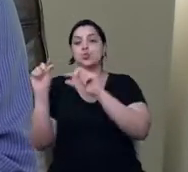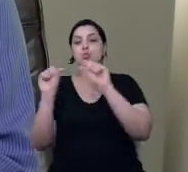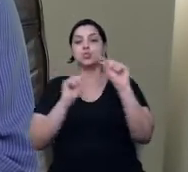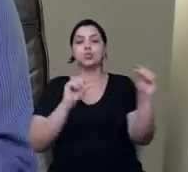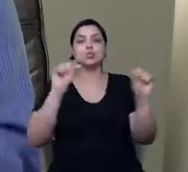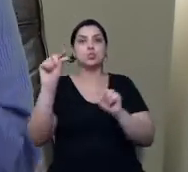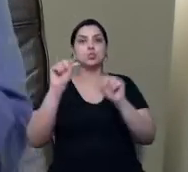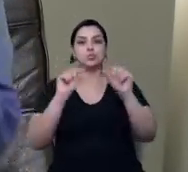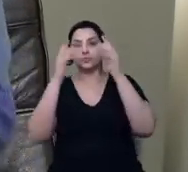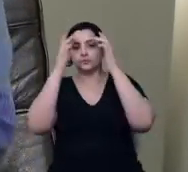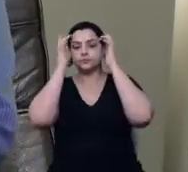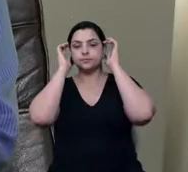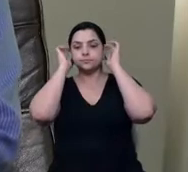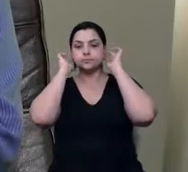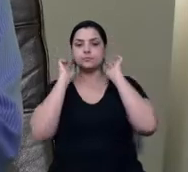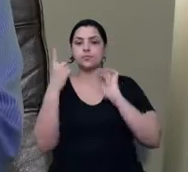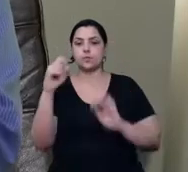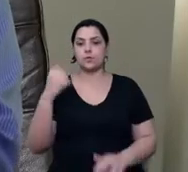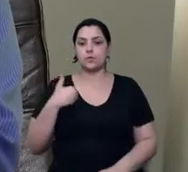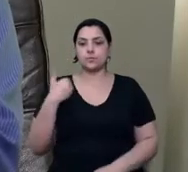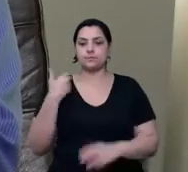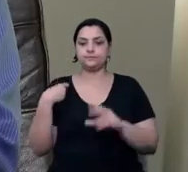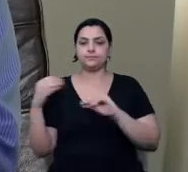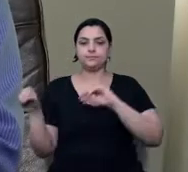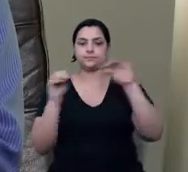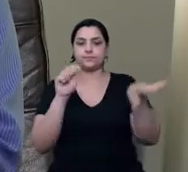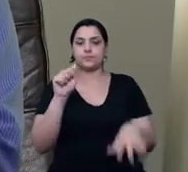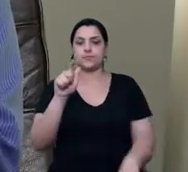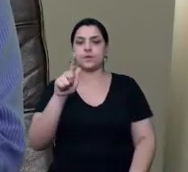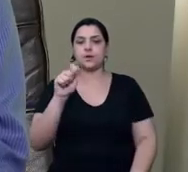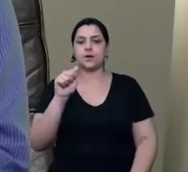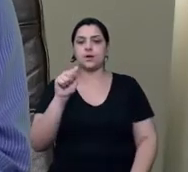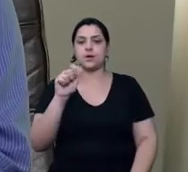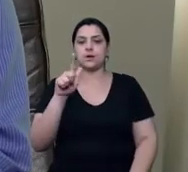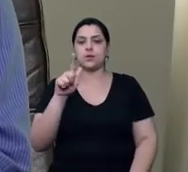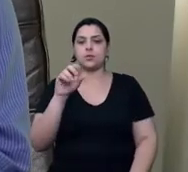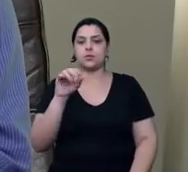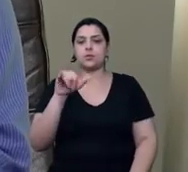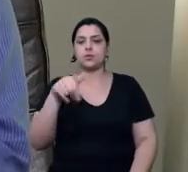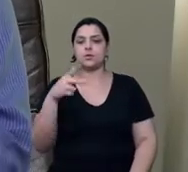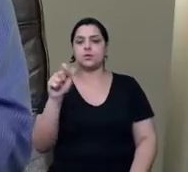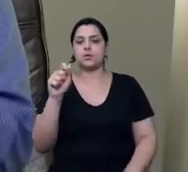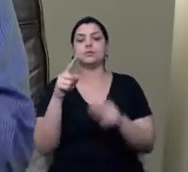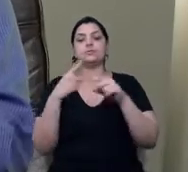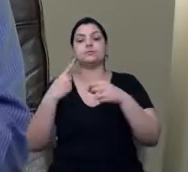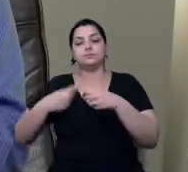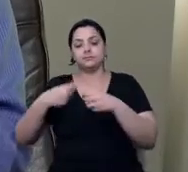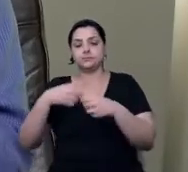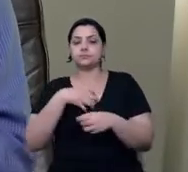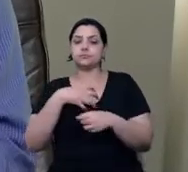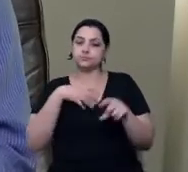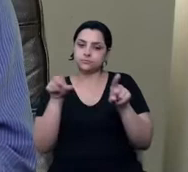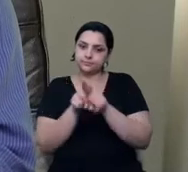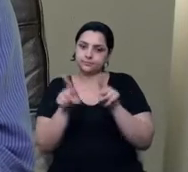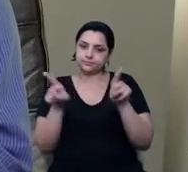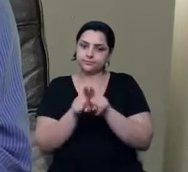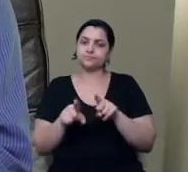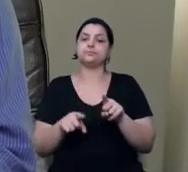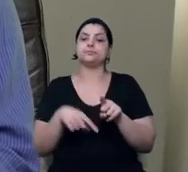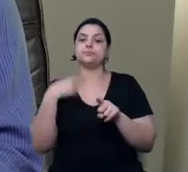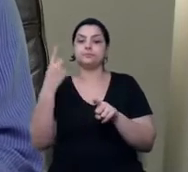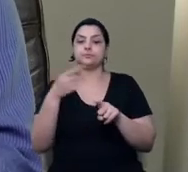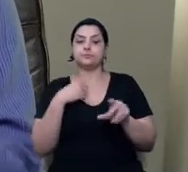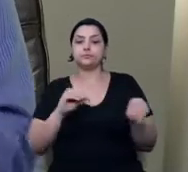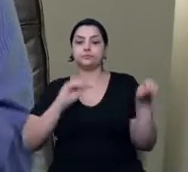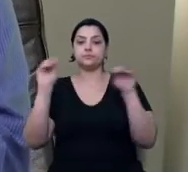18 anos eu saí de Seabra, fui para Alagoinhas, que é onde meus pais residem até hoje, que é uma cidade também do interior da Bahia. Depois fui fazer universidade em Feira